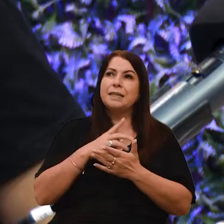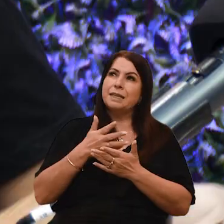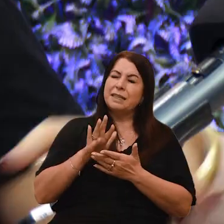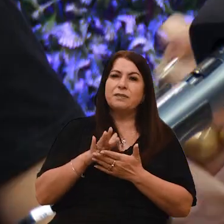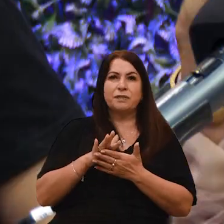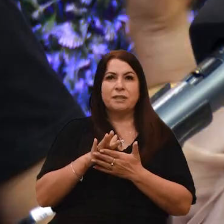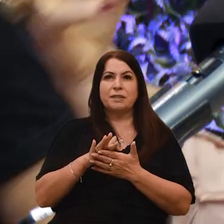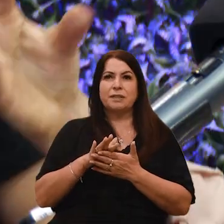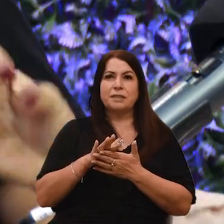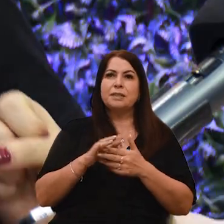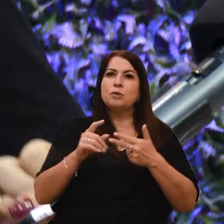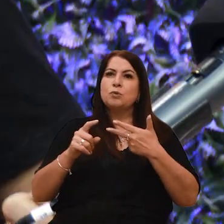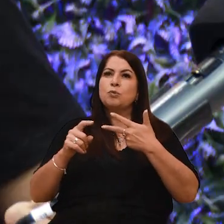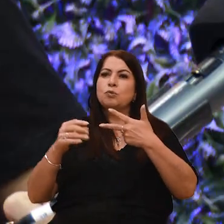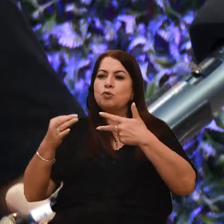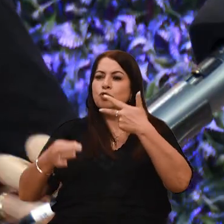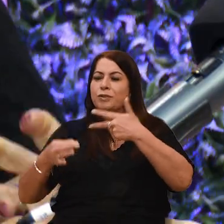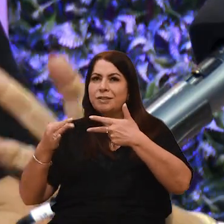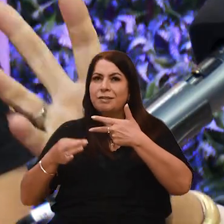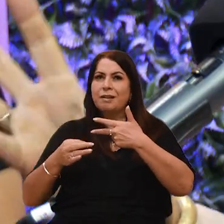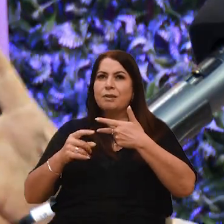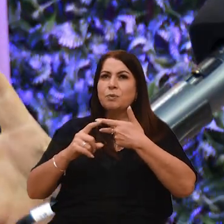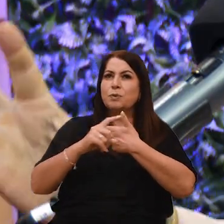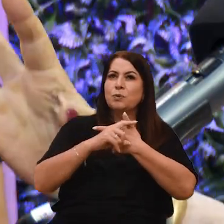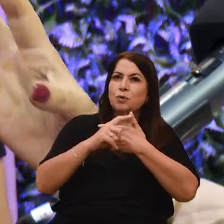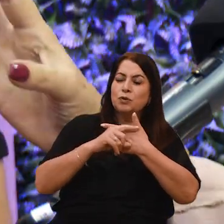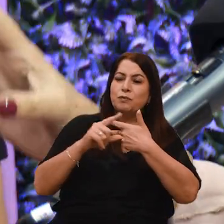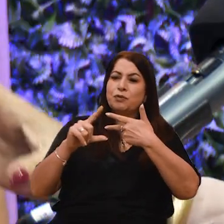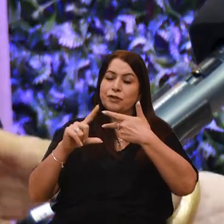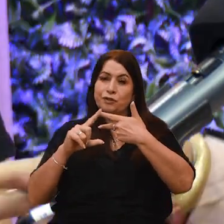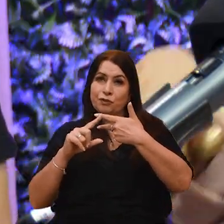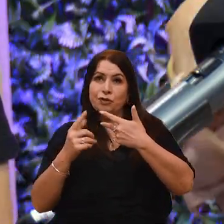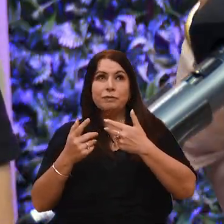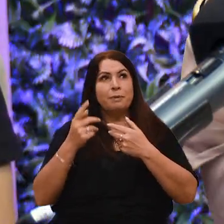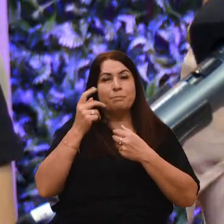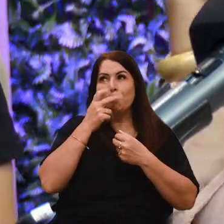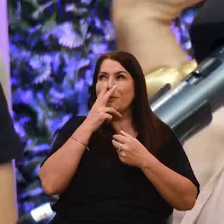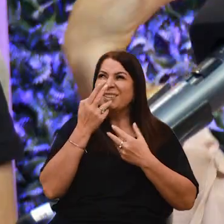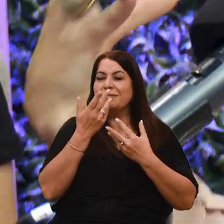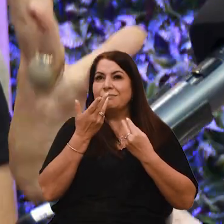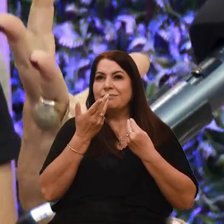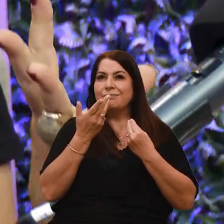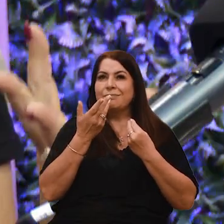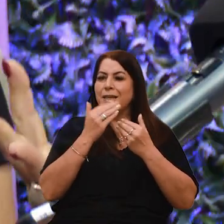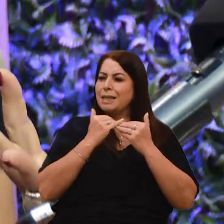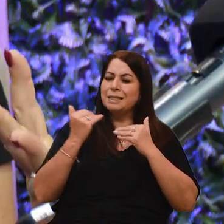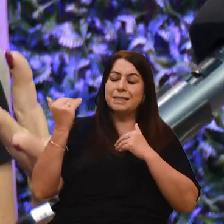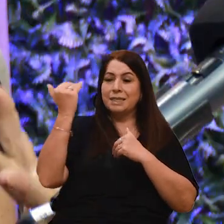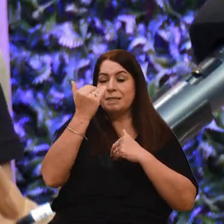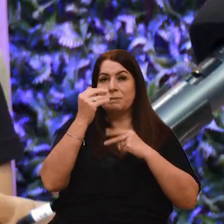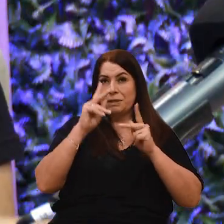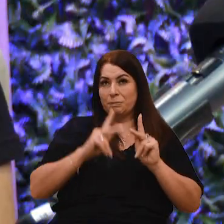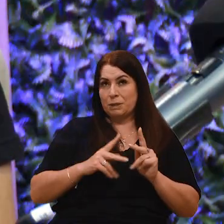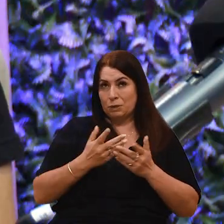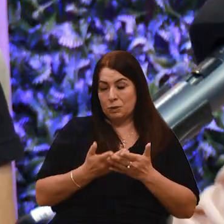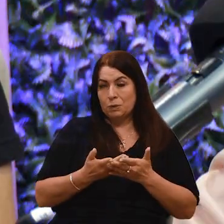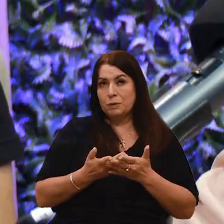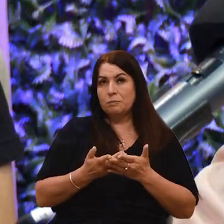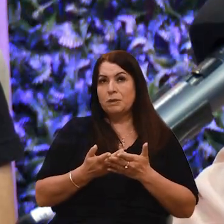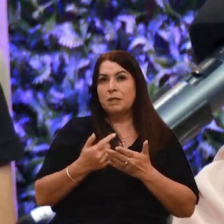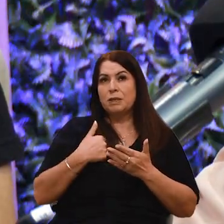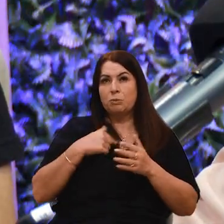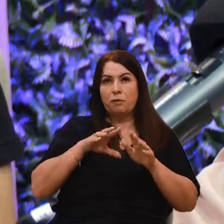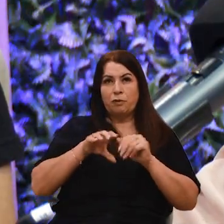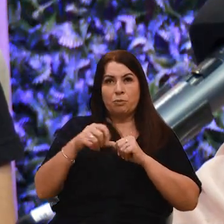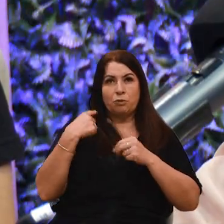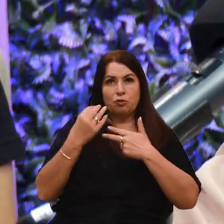vezes, tanto o Poder Judiciário como o Executivo e o Legislativo, parece que é uma coisa acima das pessoas, né? Eu me